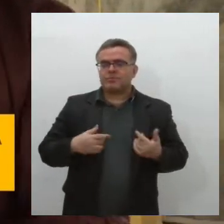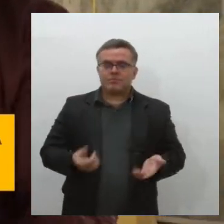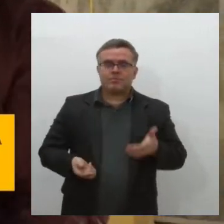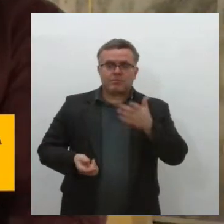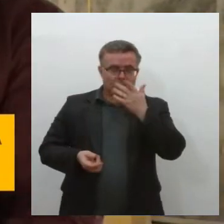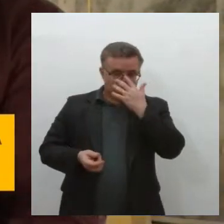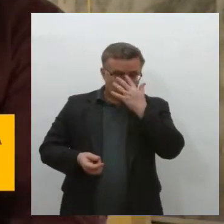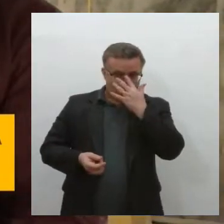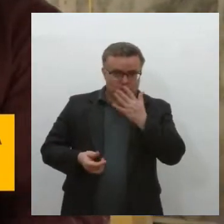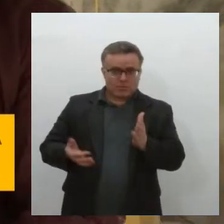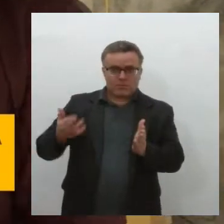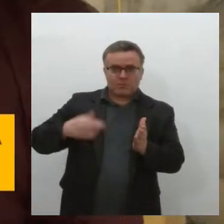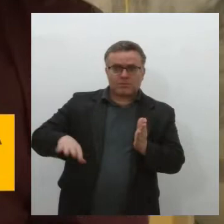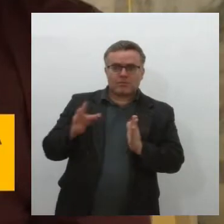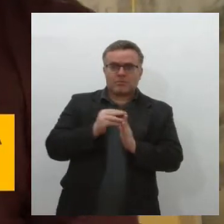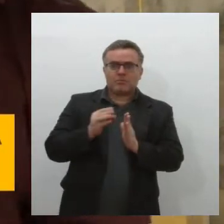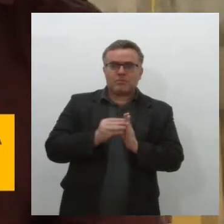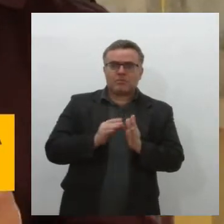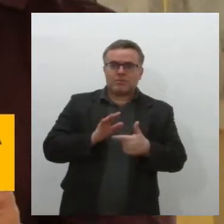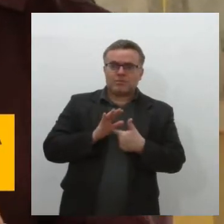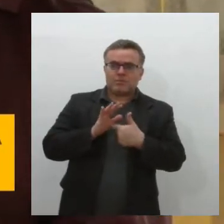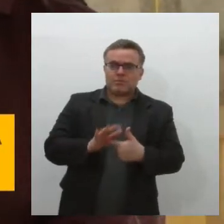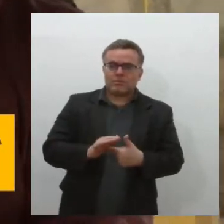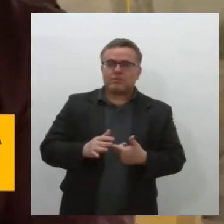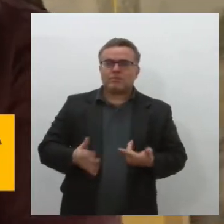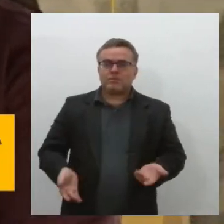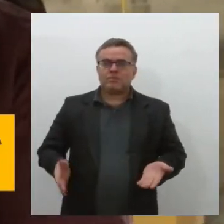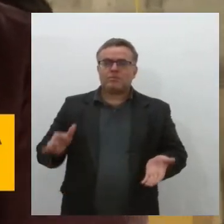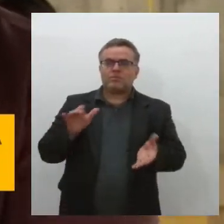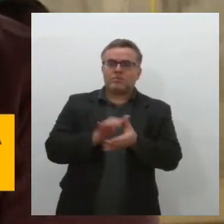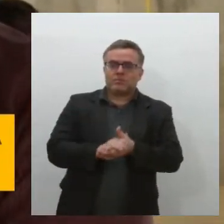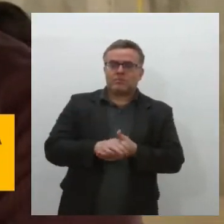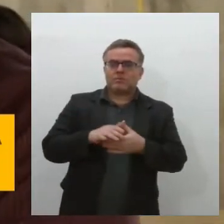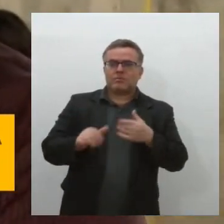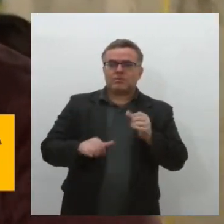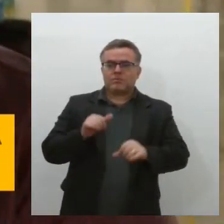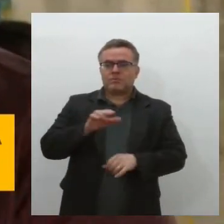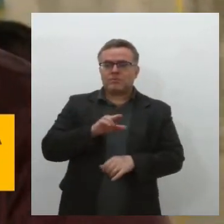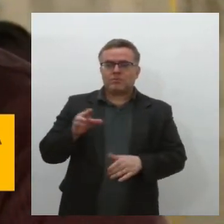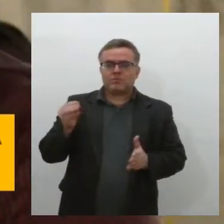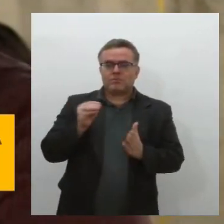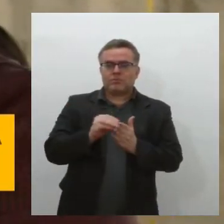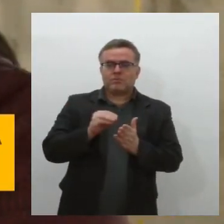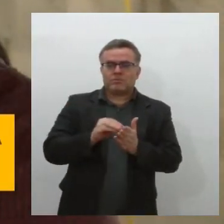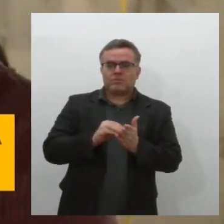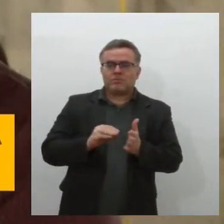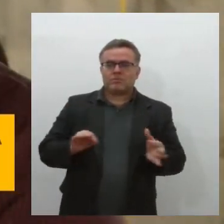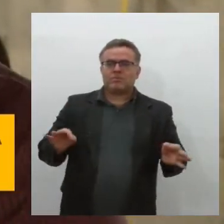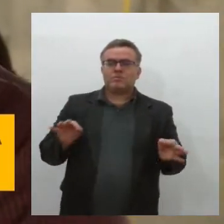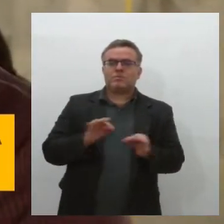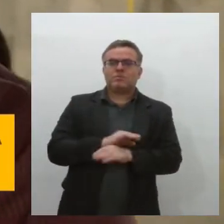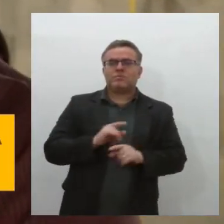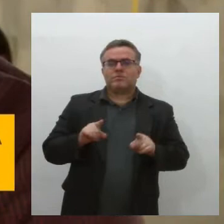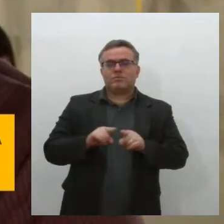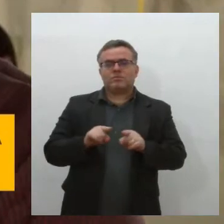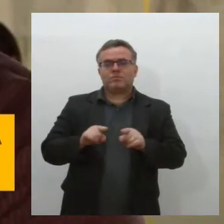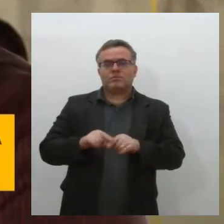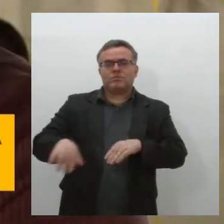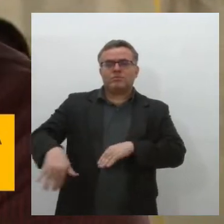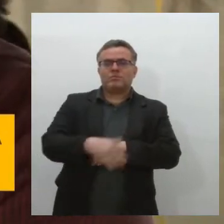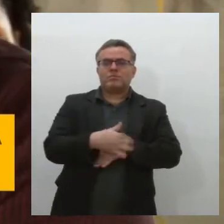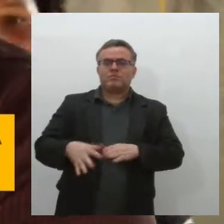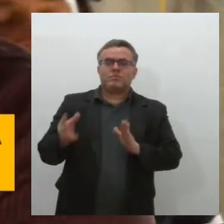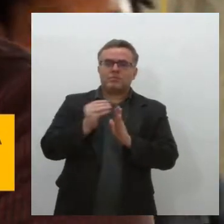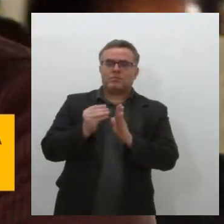correção, a pessoa tem que trazer os comprovantes, né? No caso de um casamento, que alterou o nome, né? Apresentar esse documento. E no caso de endereçamento também,